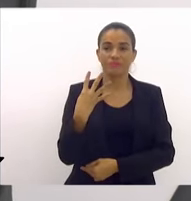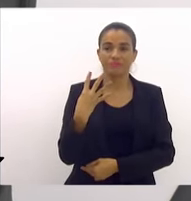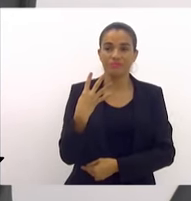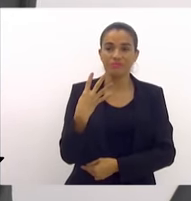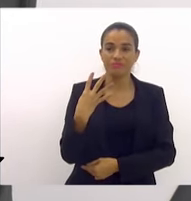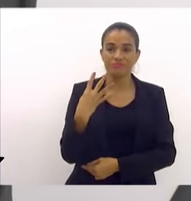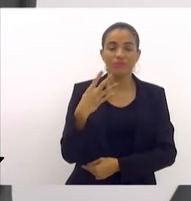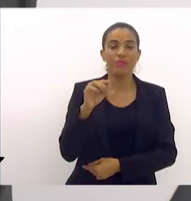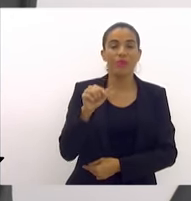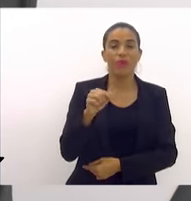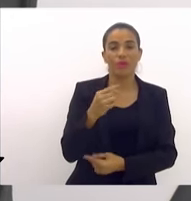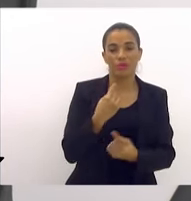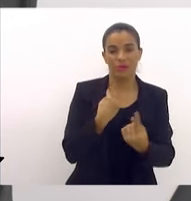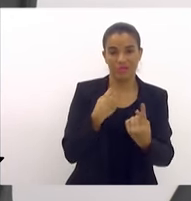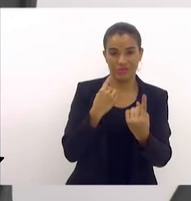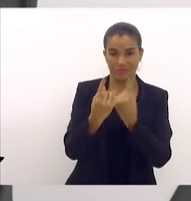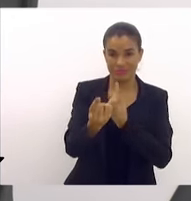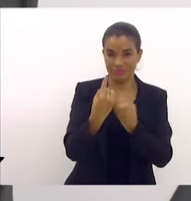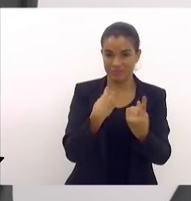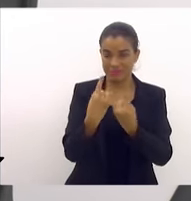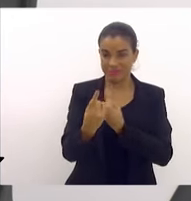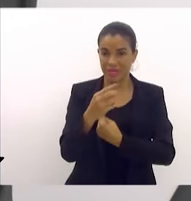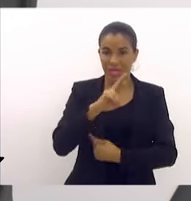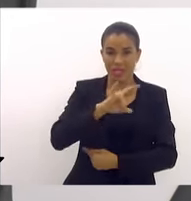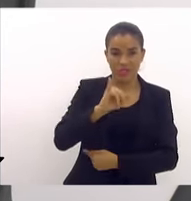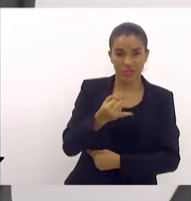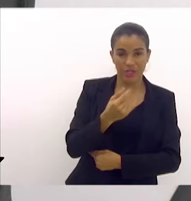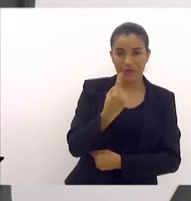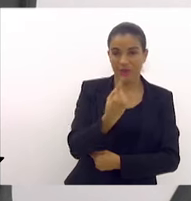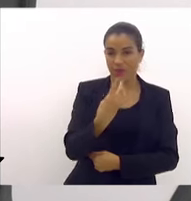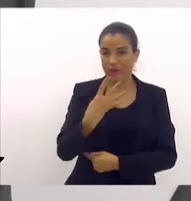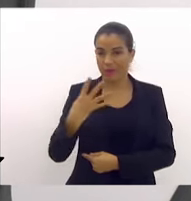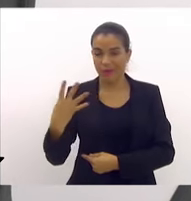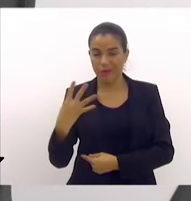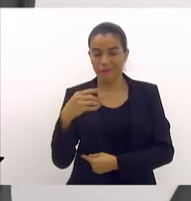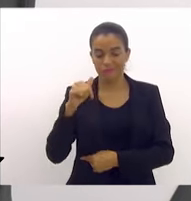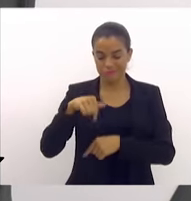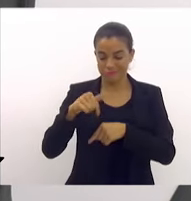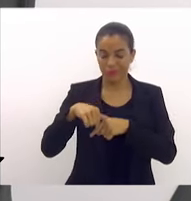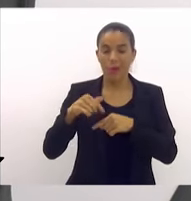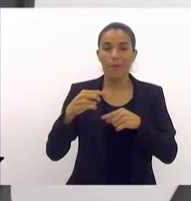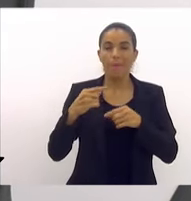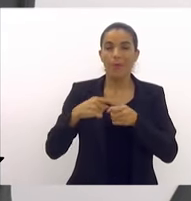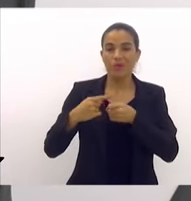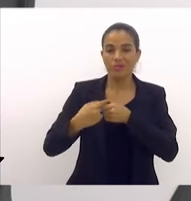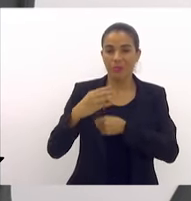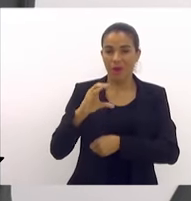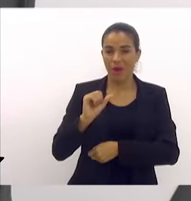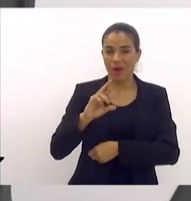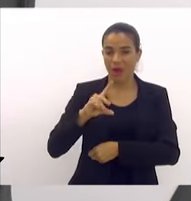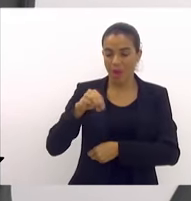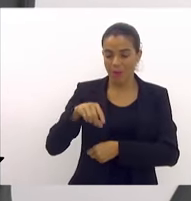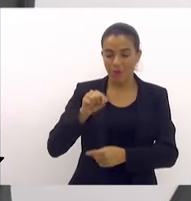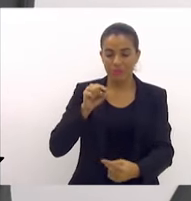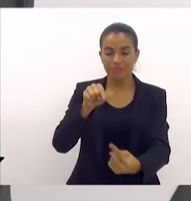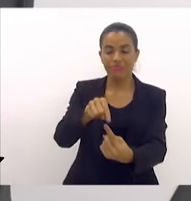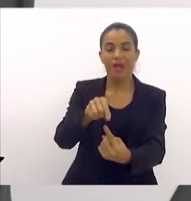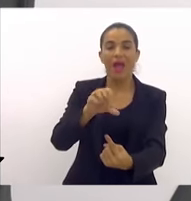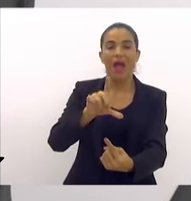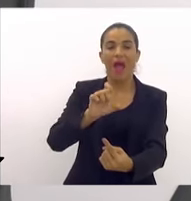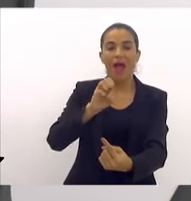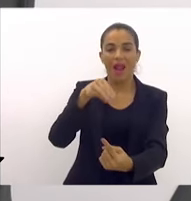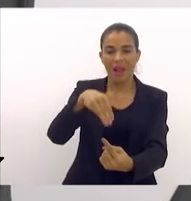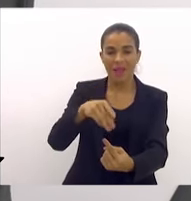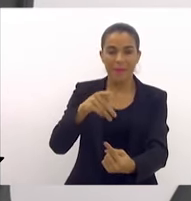Filho, o trecho da Rodovia Estadual RJ-144, que liga o trecho do município de Carmo ao município de Além, Paraíba,